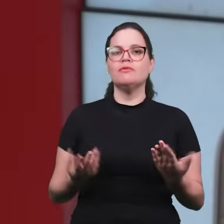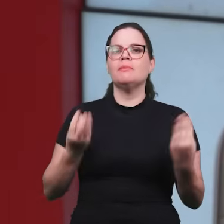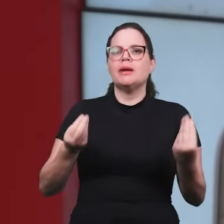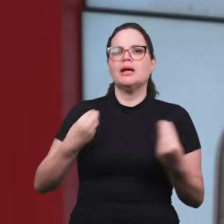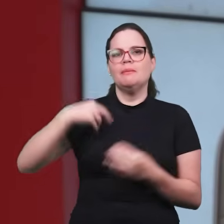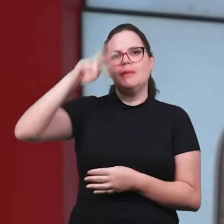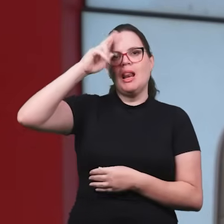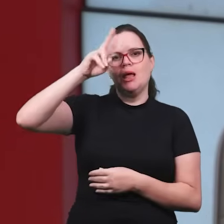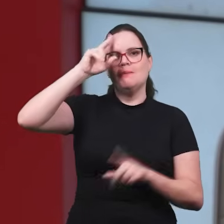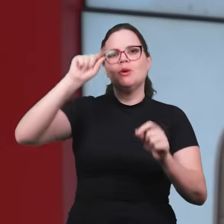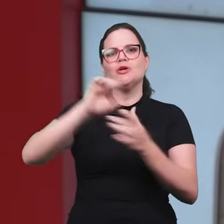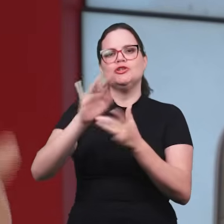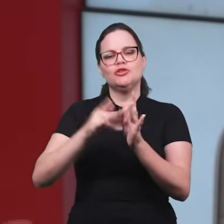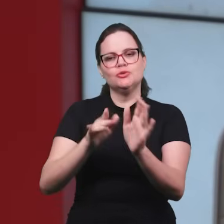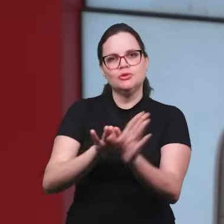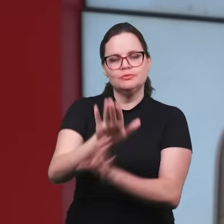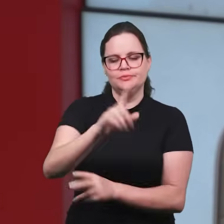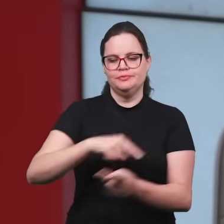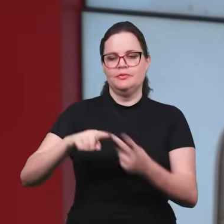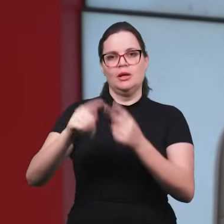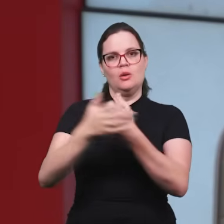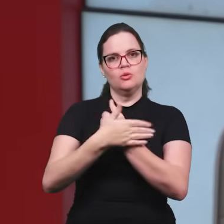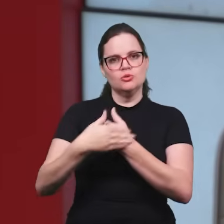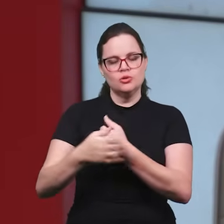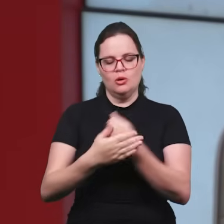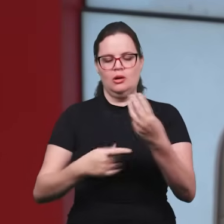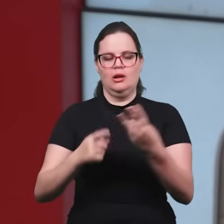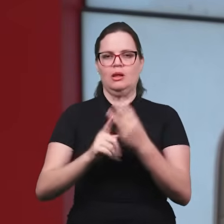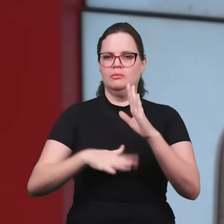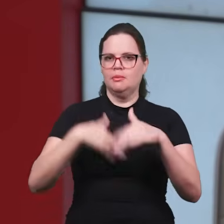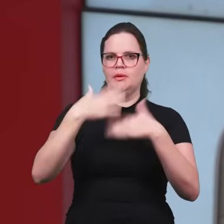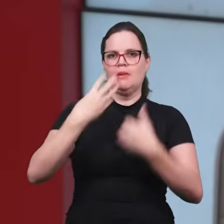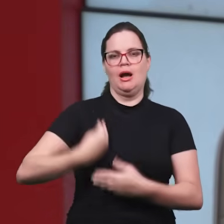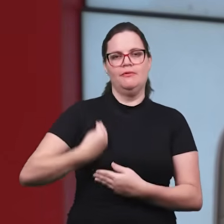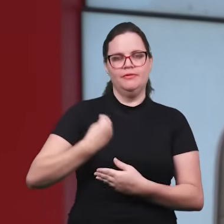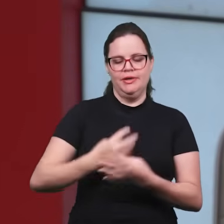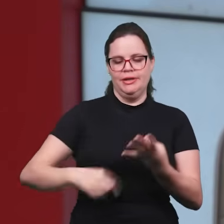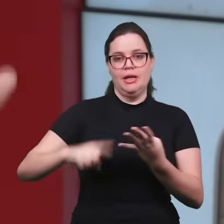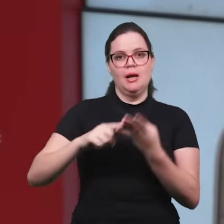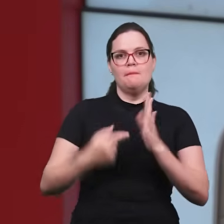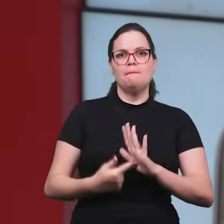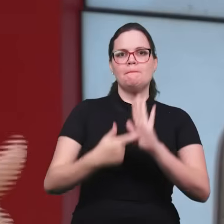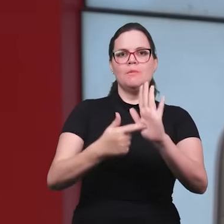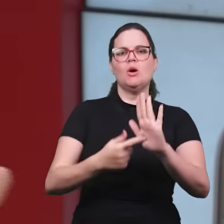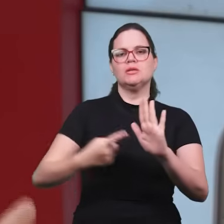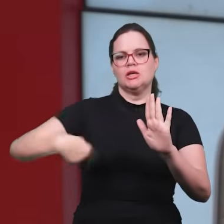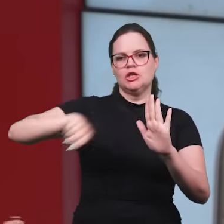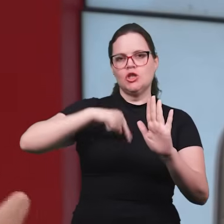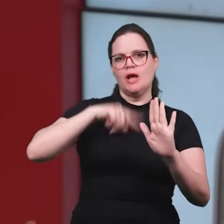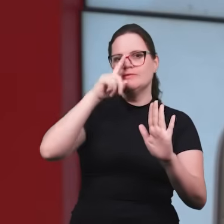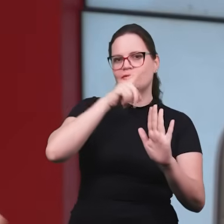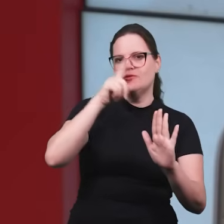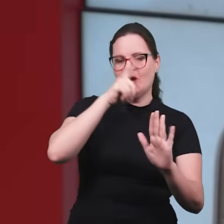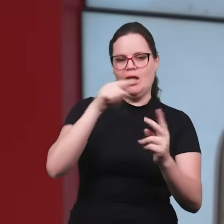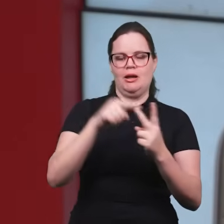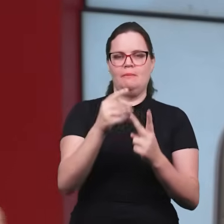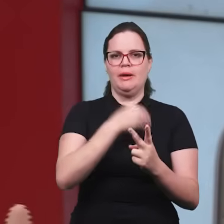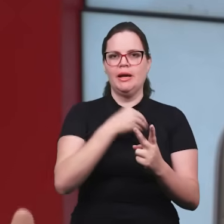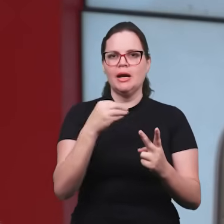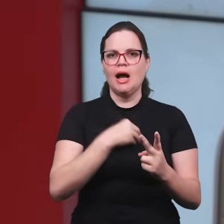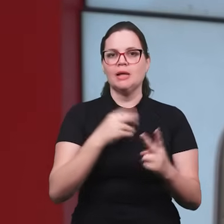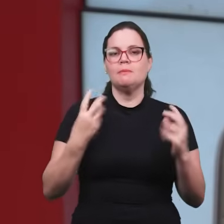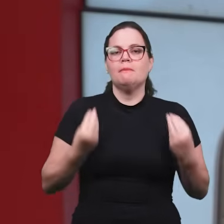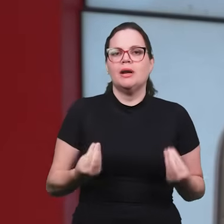Senhor Jesus, ele vem trazer consolo, ele edifica a igreja, ele nos mostra onde nós estamos falhando, pecando, para